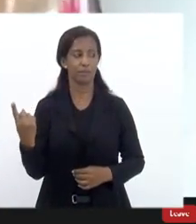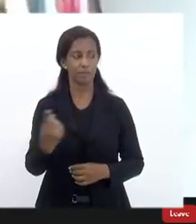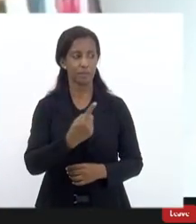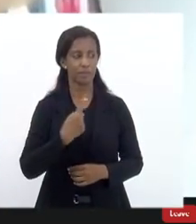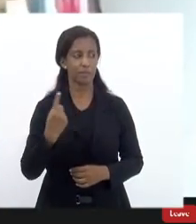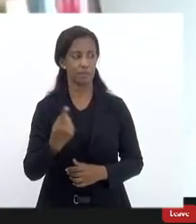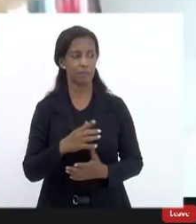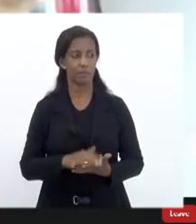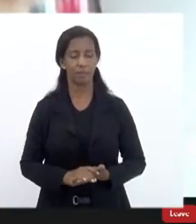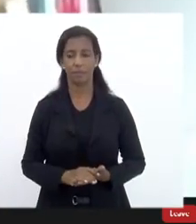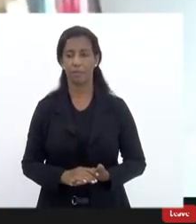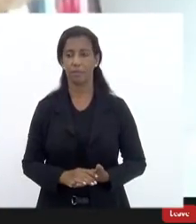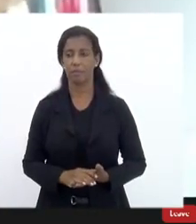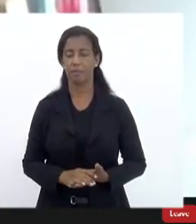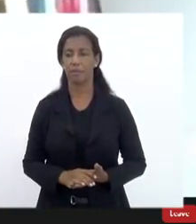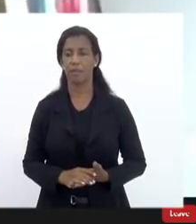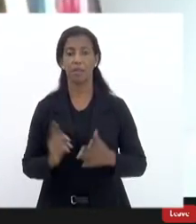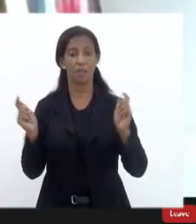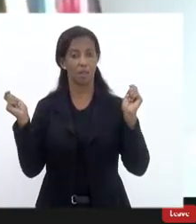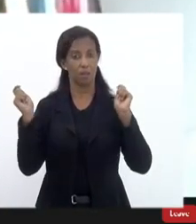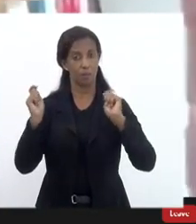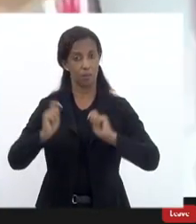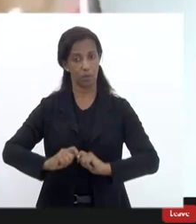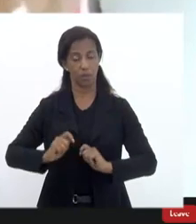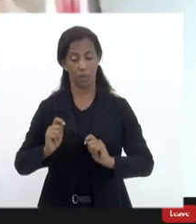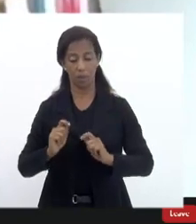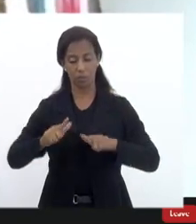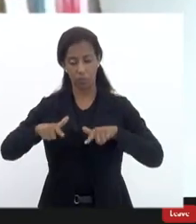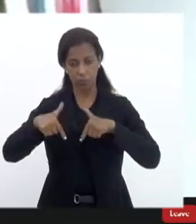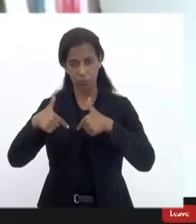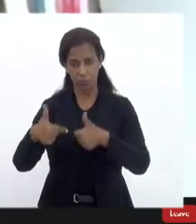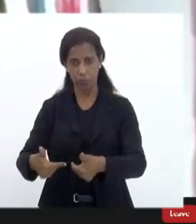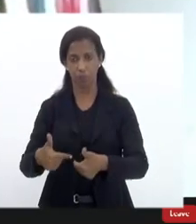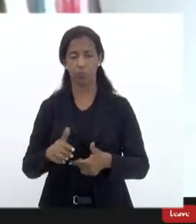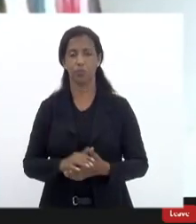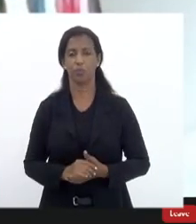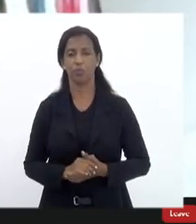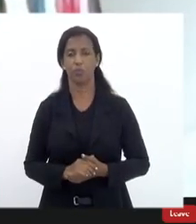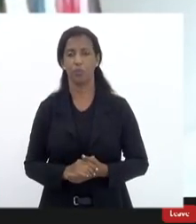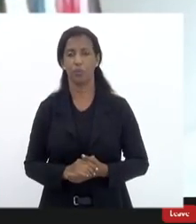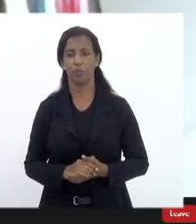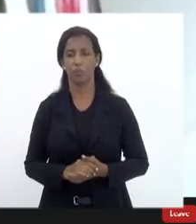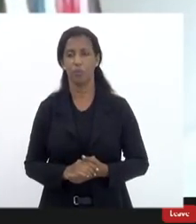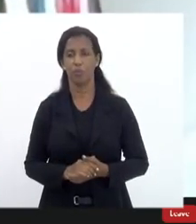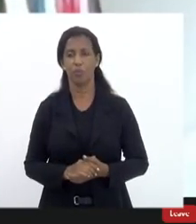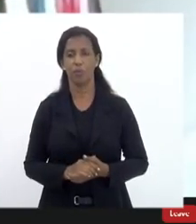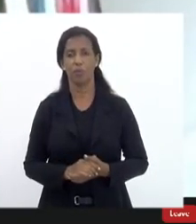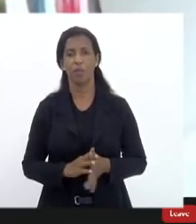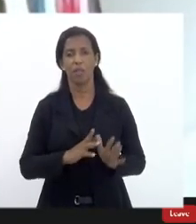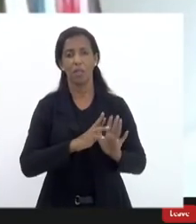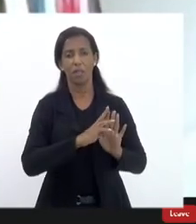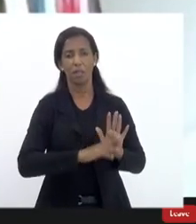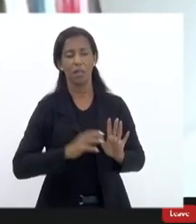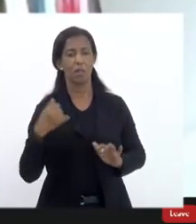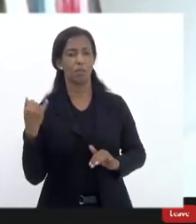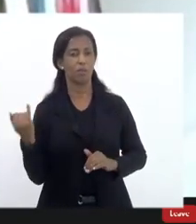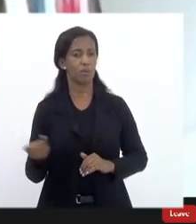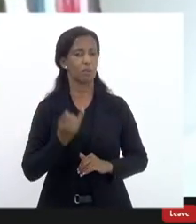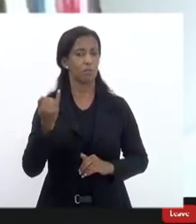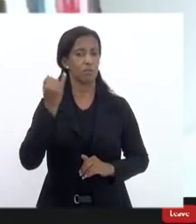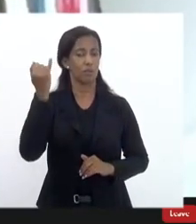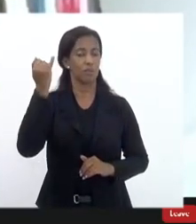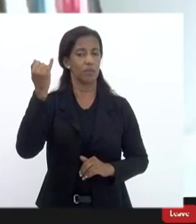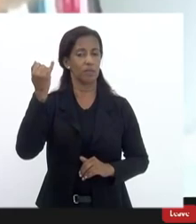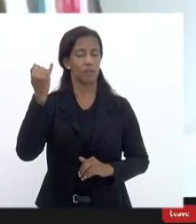que efetivamente possamos agir, né, em termos da valorização dos